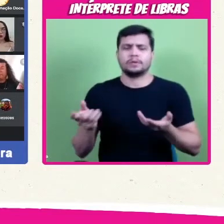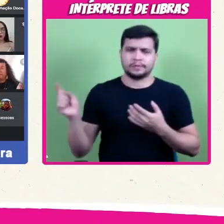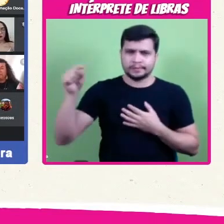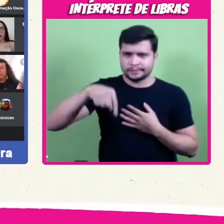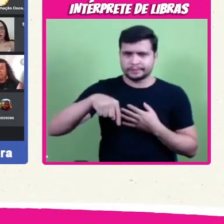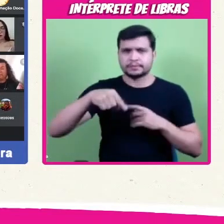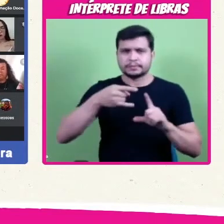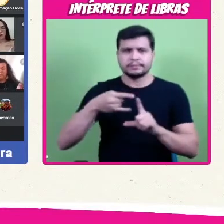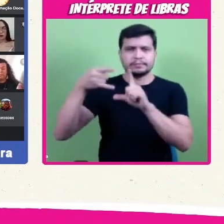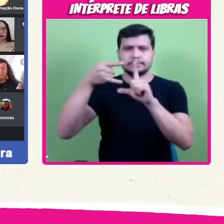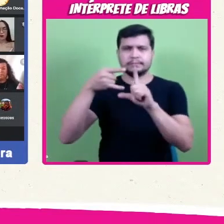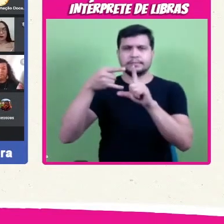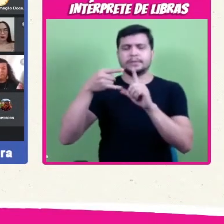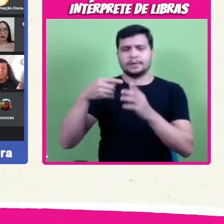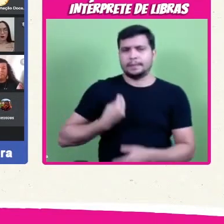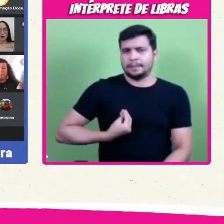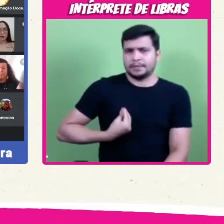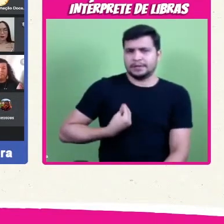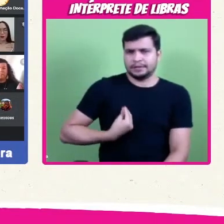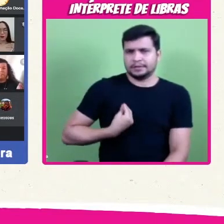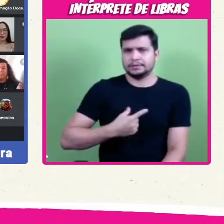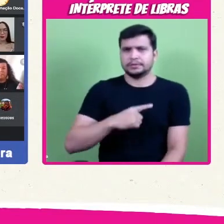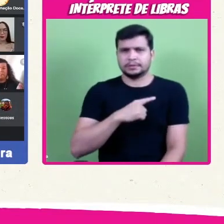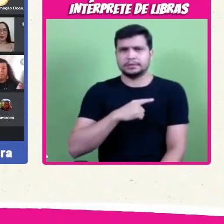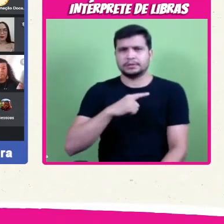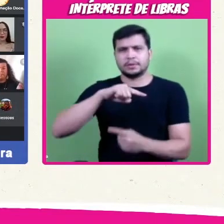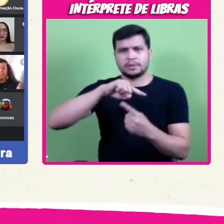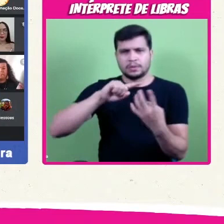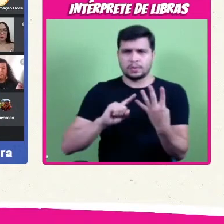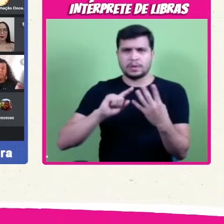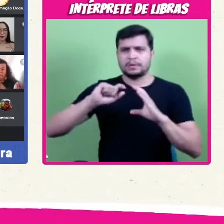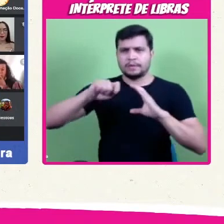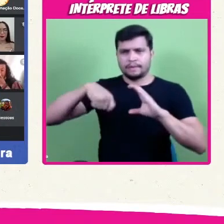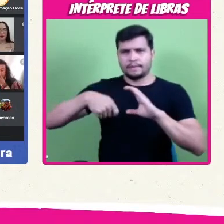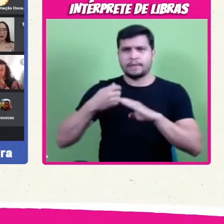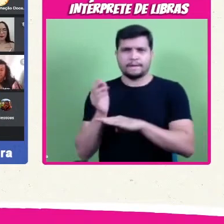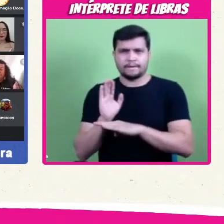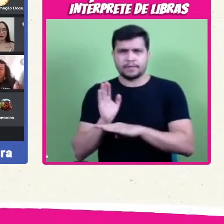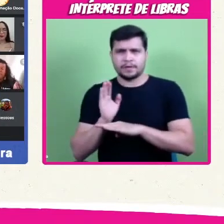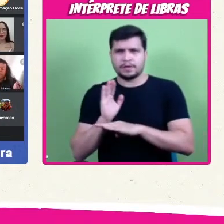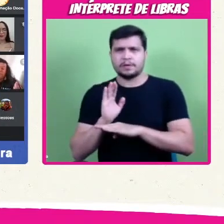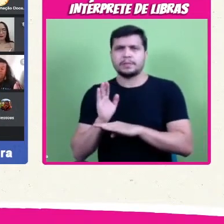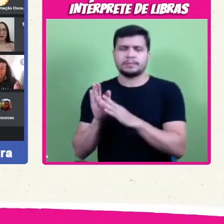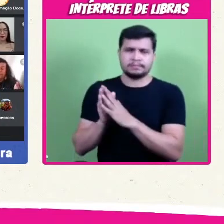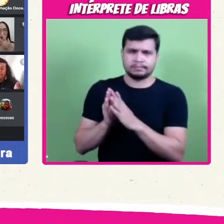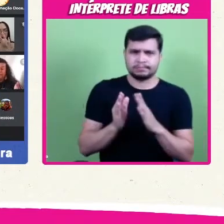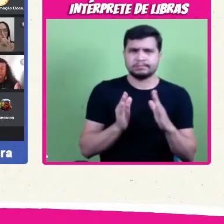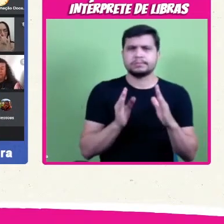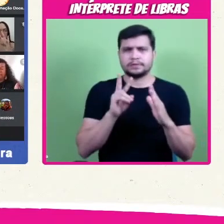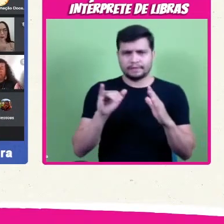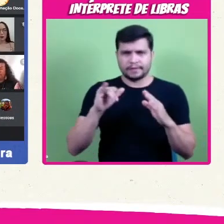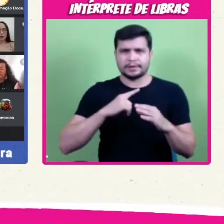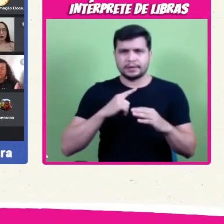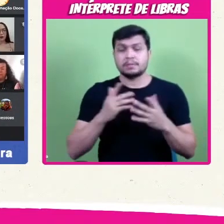nossa mostra educativa com 4 filmes, né, Marília, que serão apresentados, 2